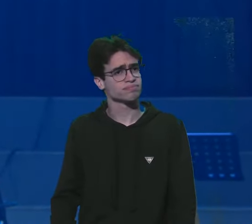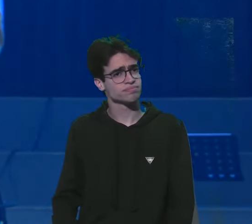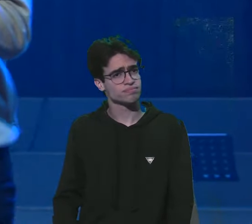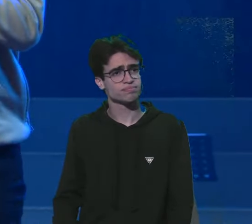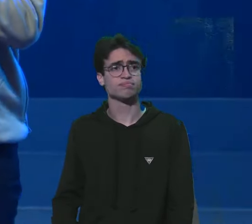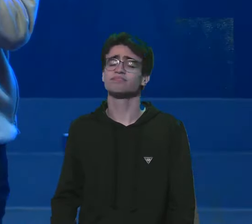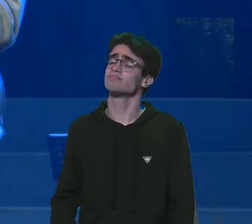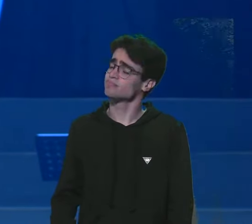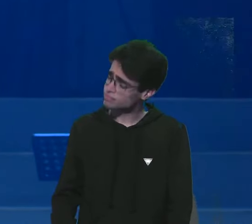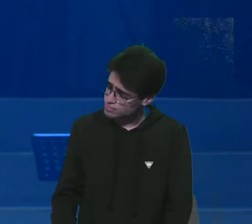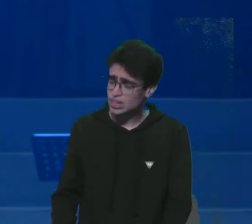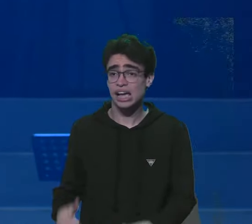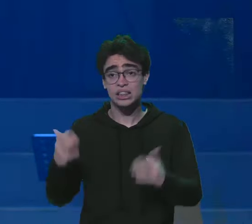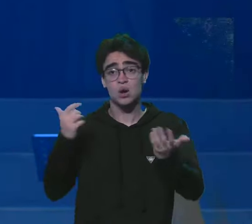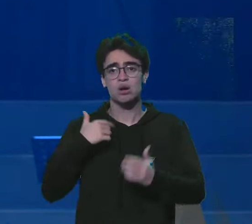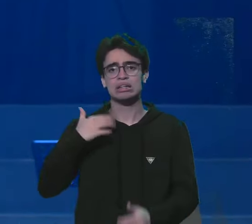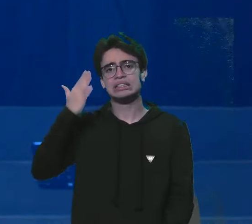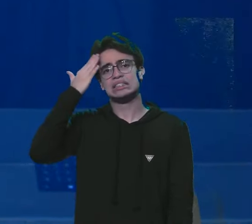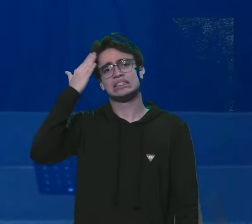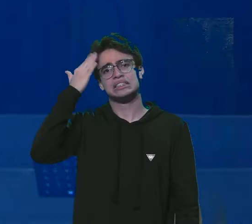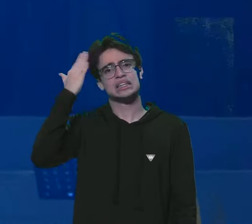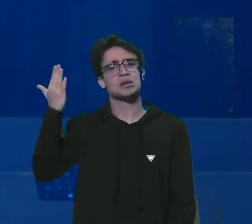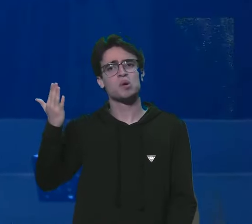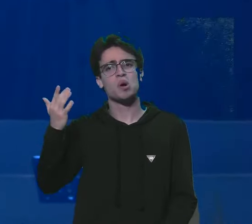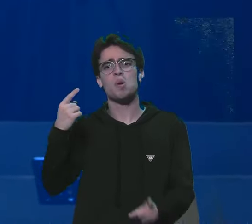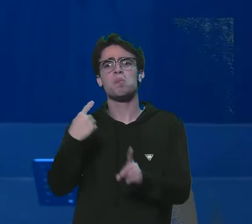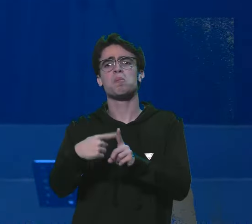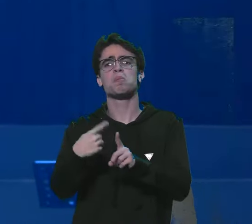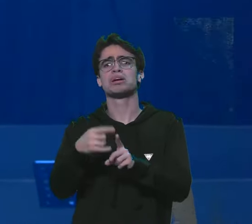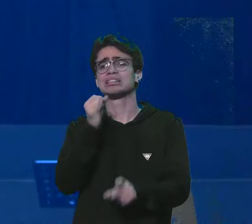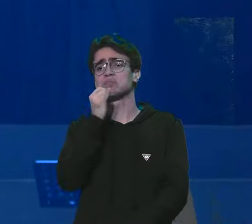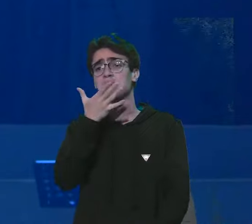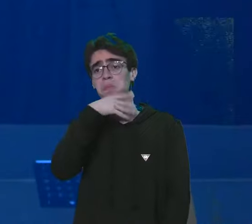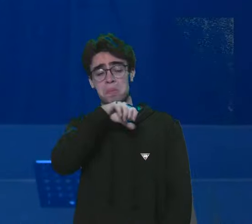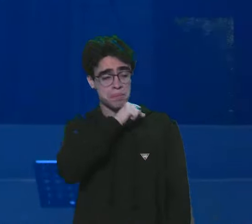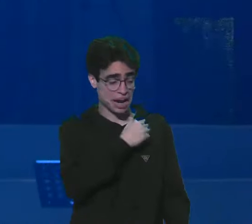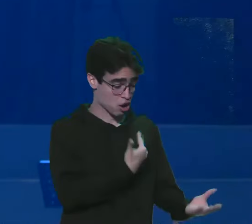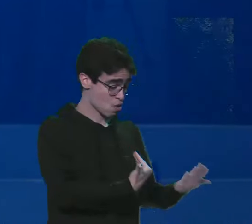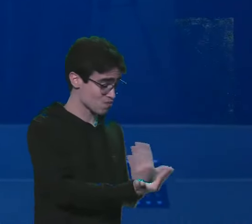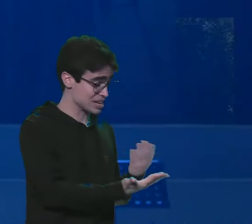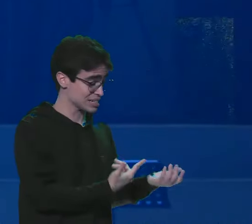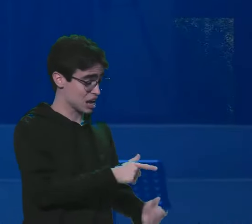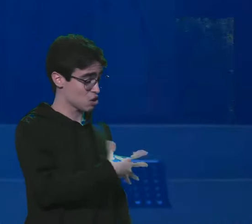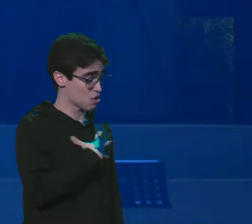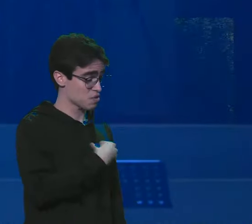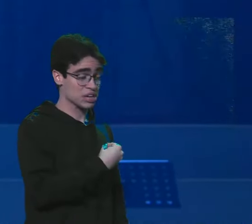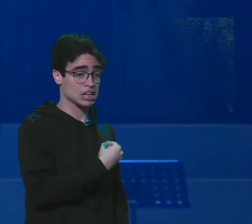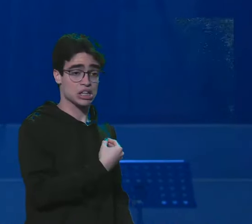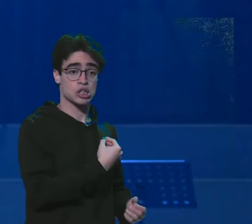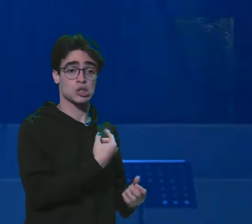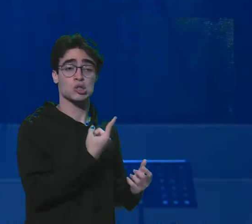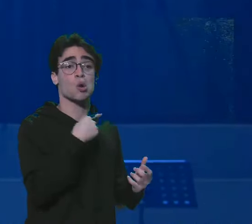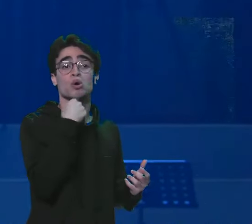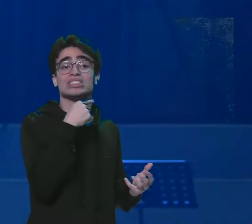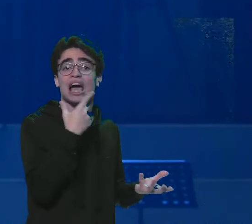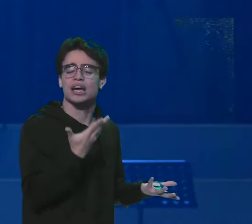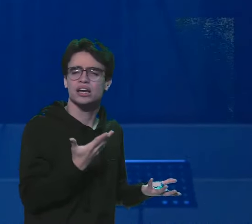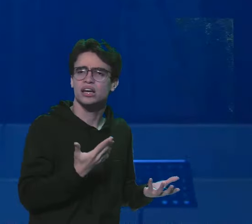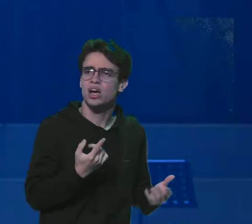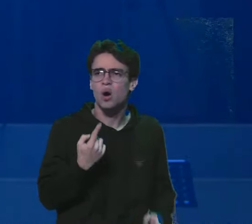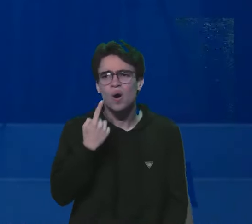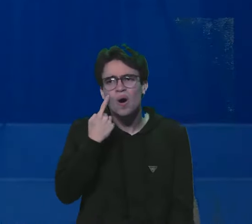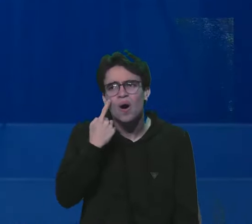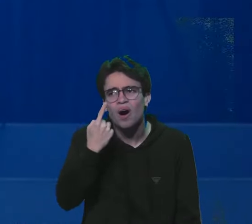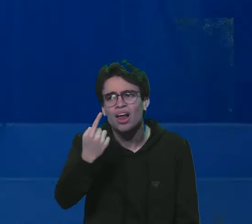Aí nós entendemos por que os pais não conseguem falar com o filho. Olha o jeito que você fala do seu filho.